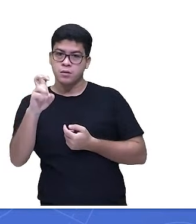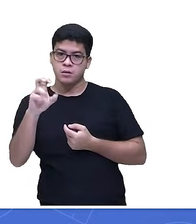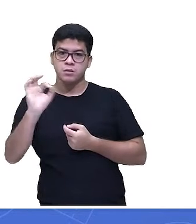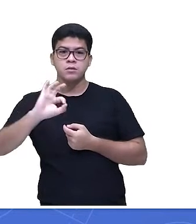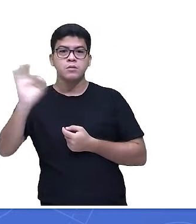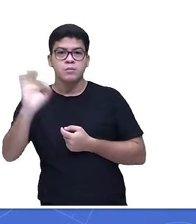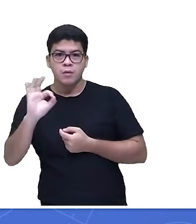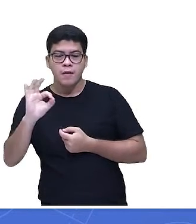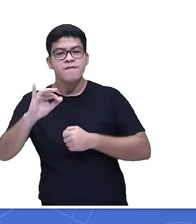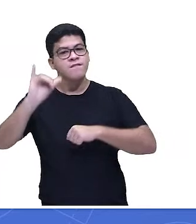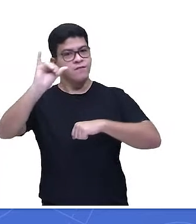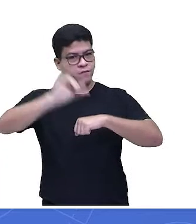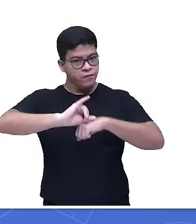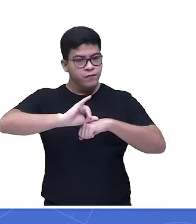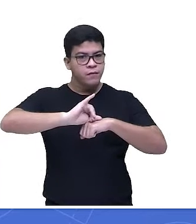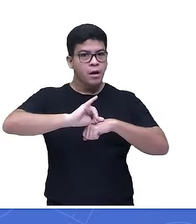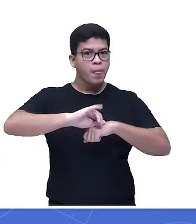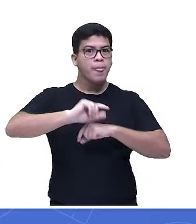98,5% de ferro,